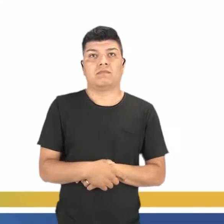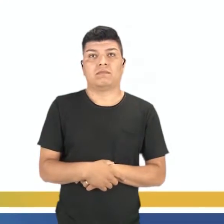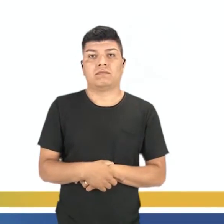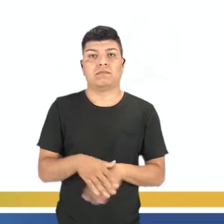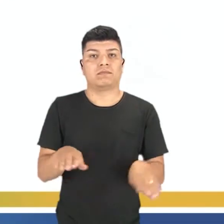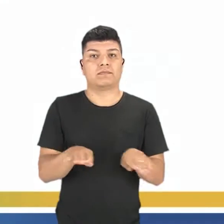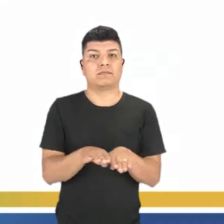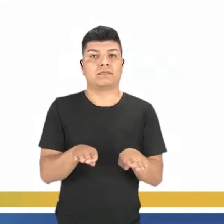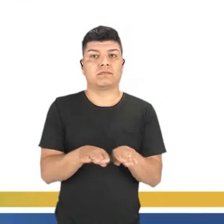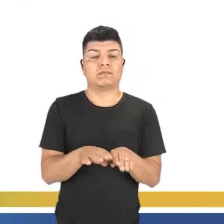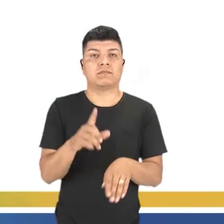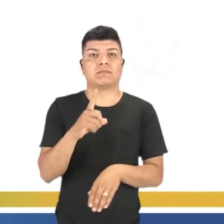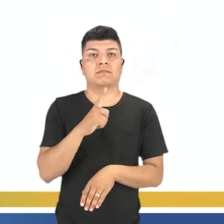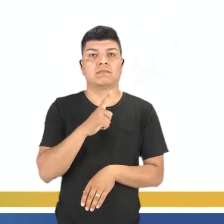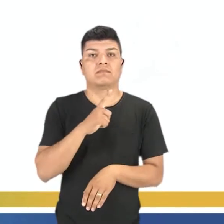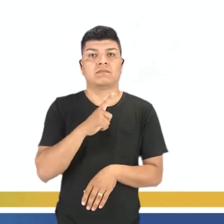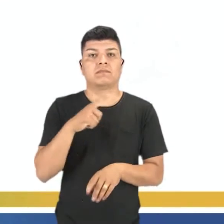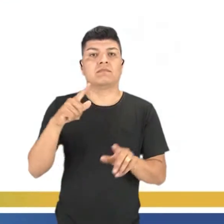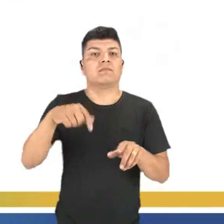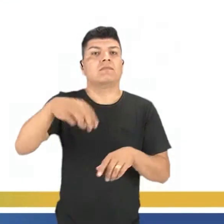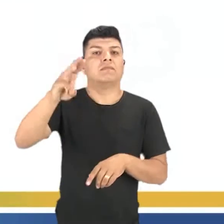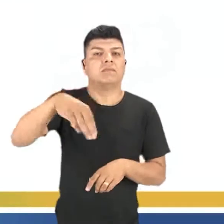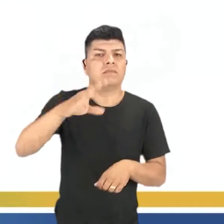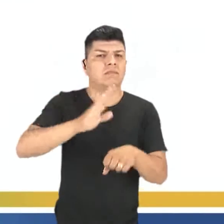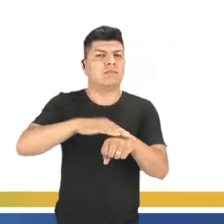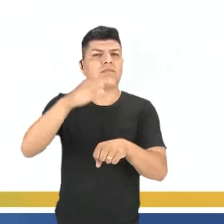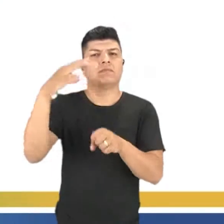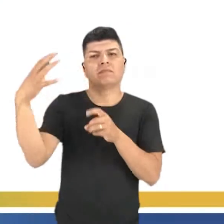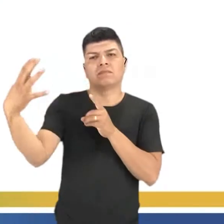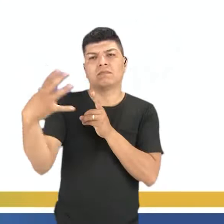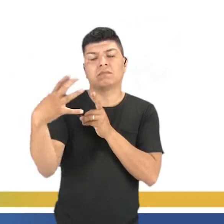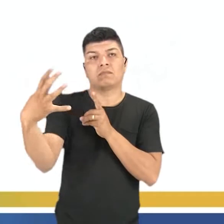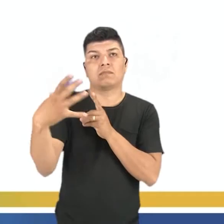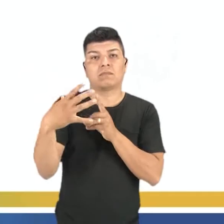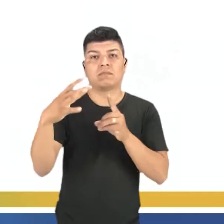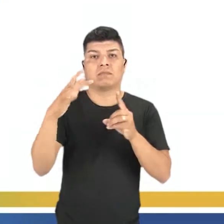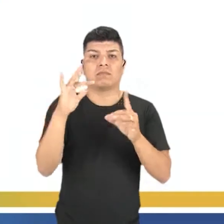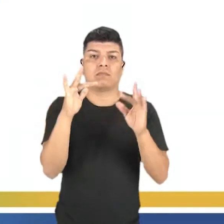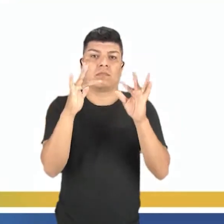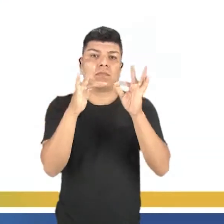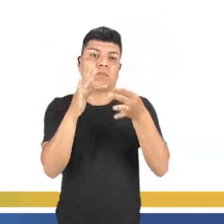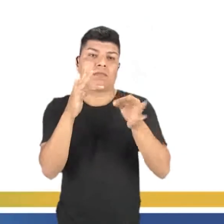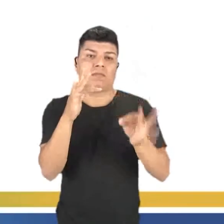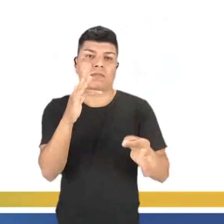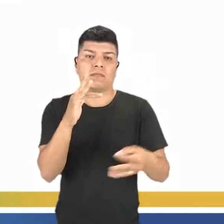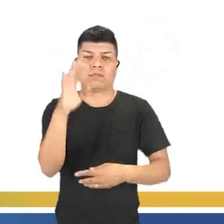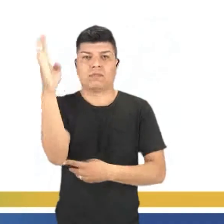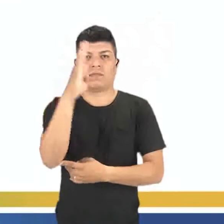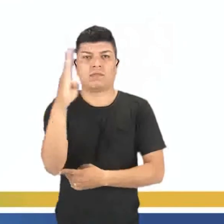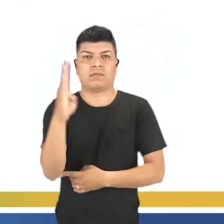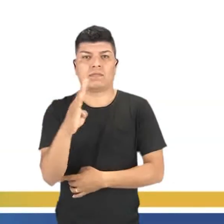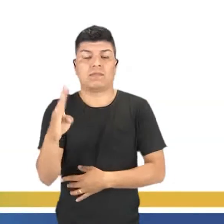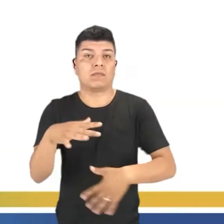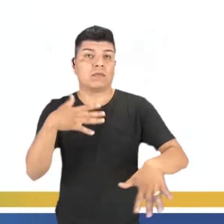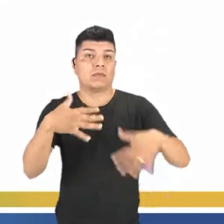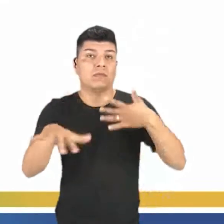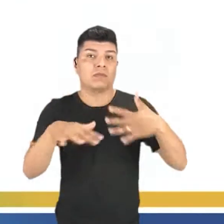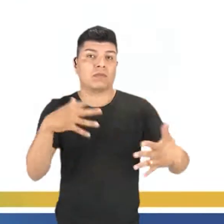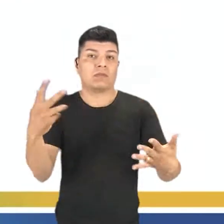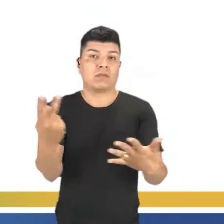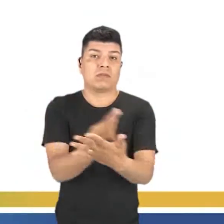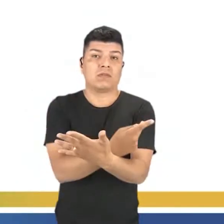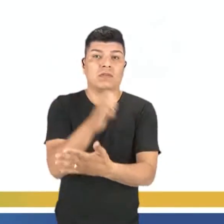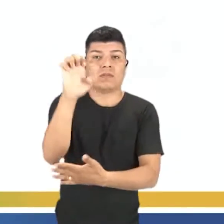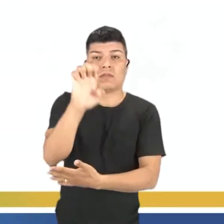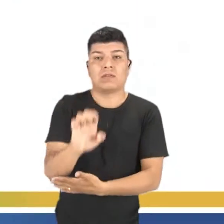além disso, o que mais que influenciou o arcadismo no Brasil? O movimento que aconteceu lá na